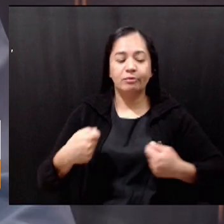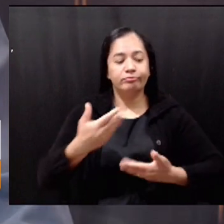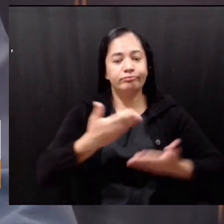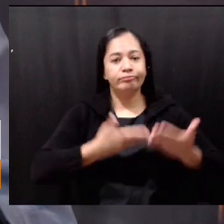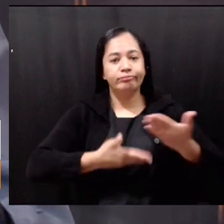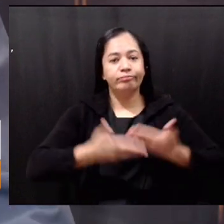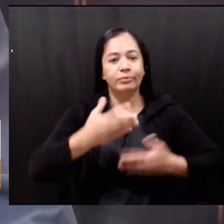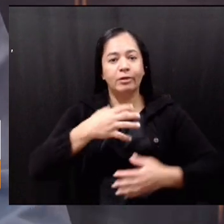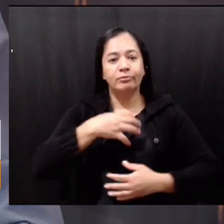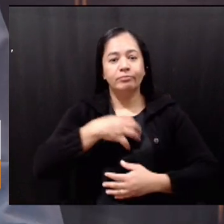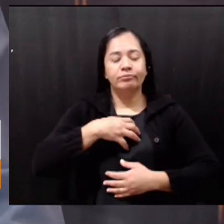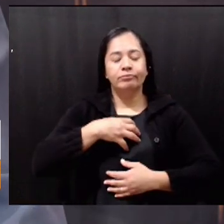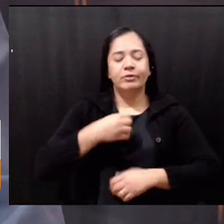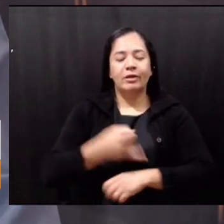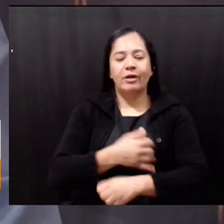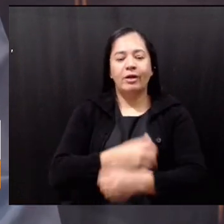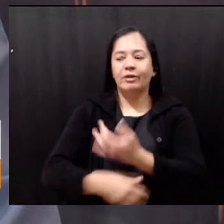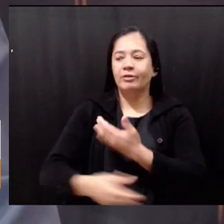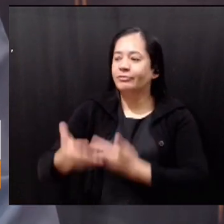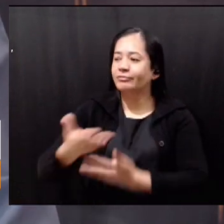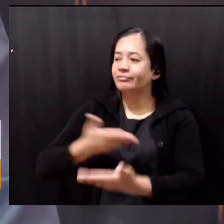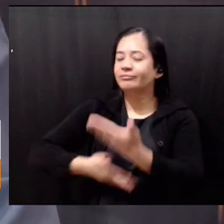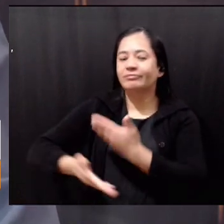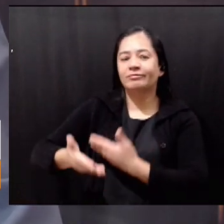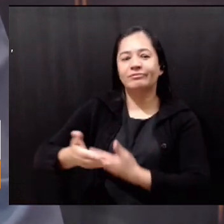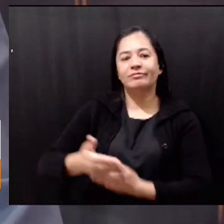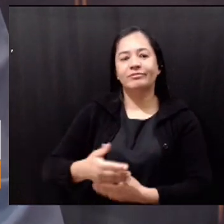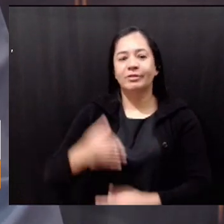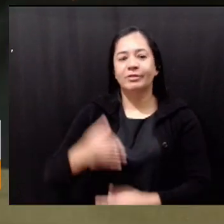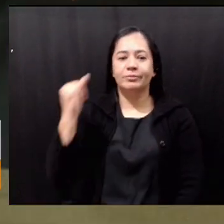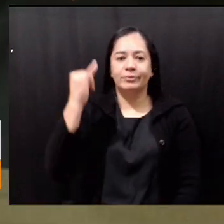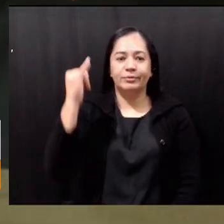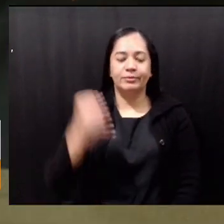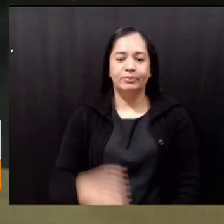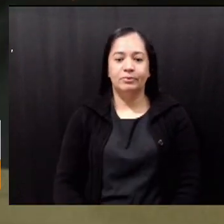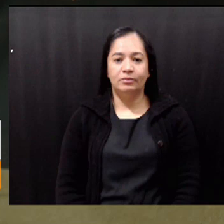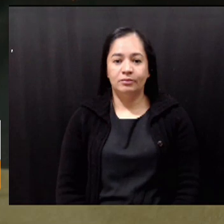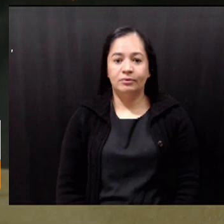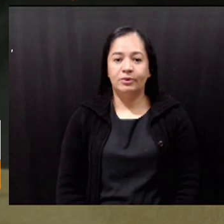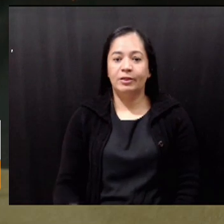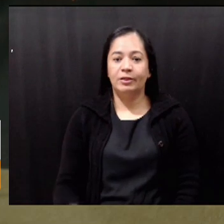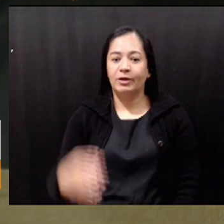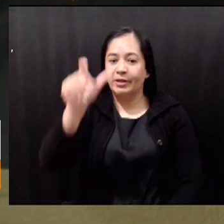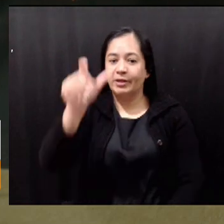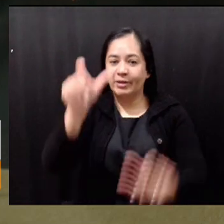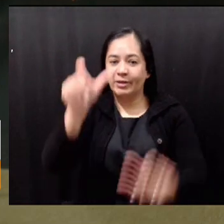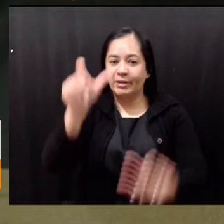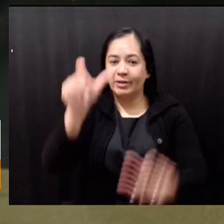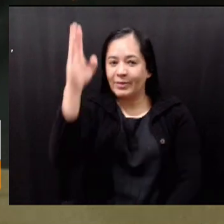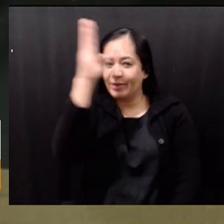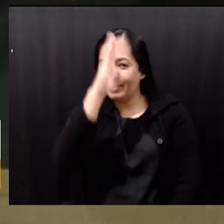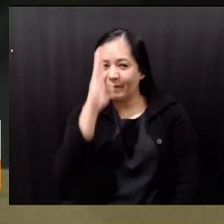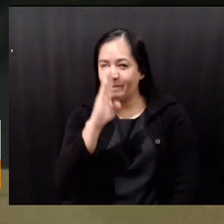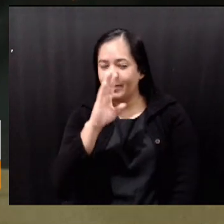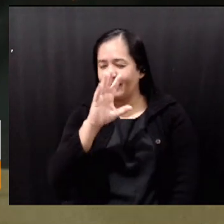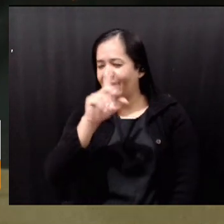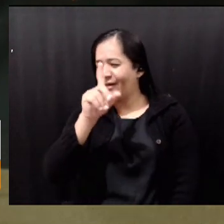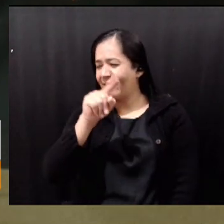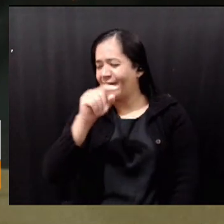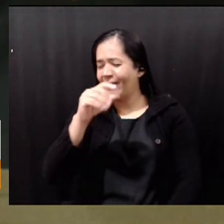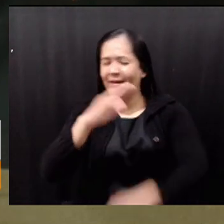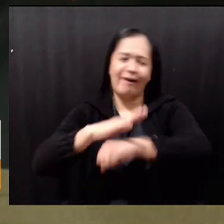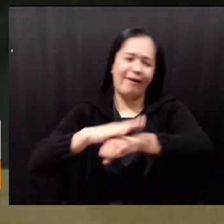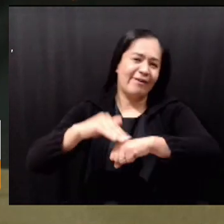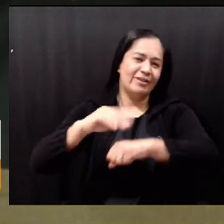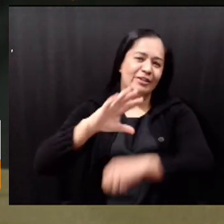receber afeto, dar afeto, é de extrema importância mesmo. E o brasileiro é afetuoso, É. né. Ê, brasileiro que eu me admiro, né. Em